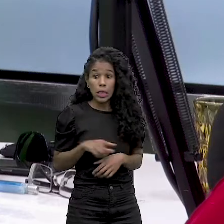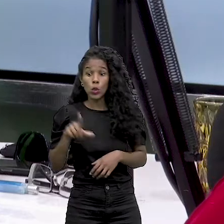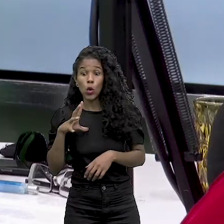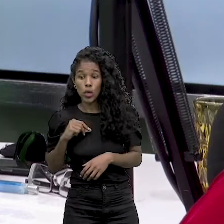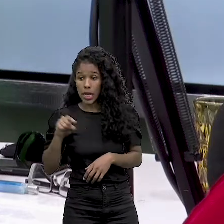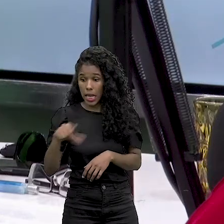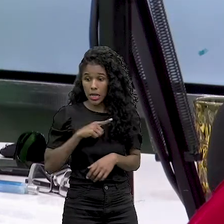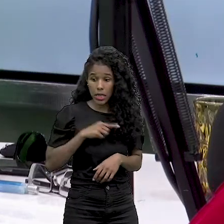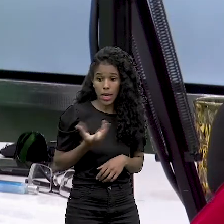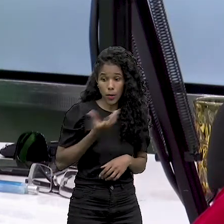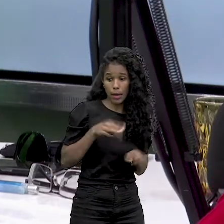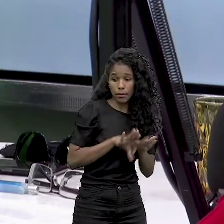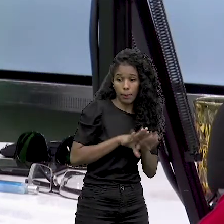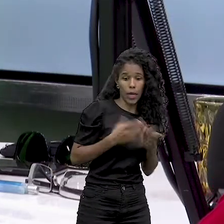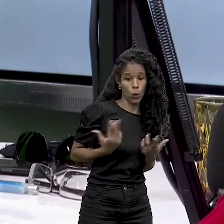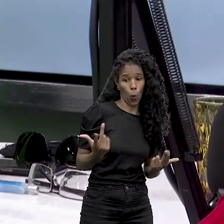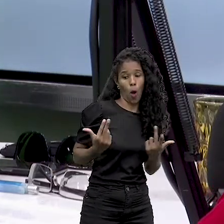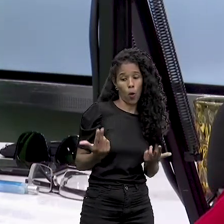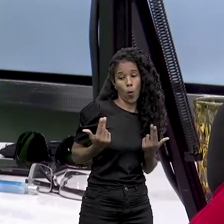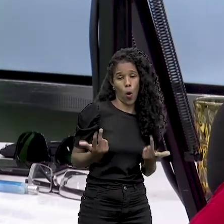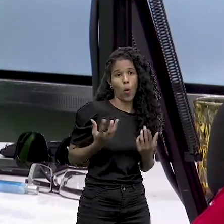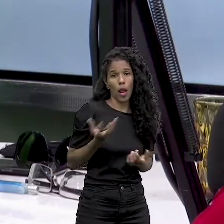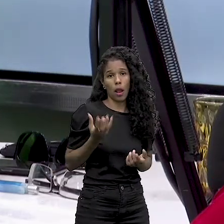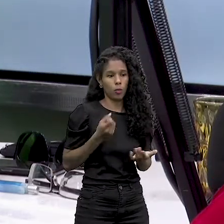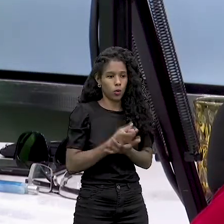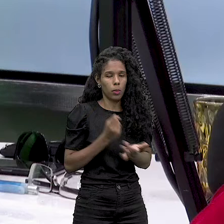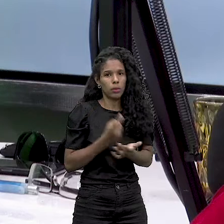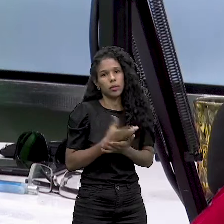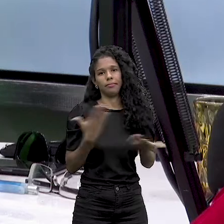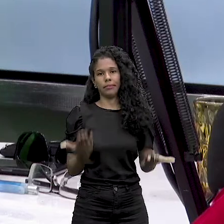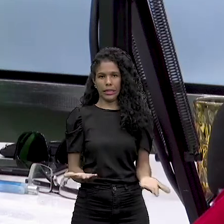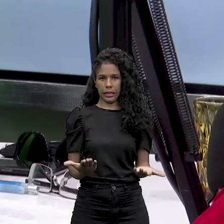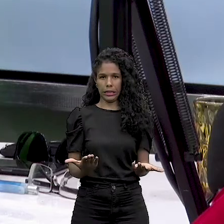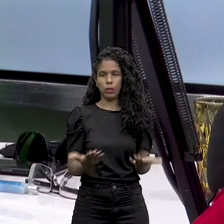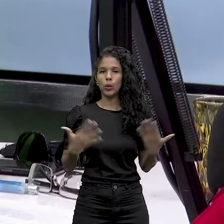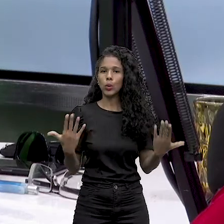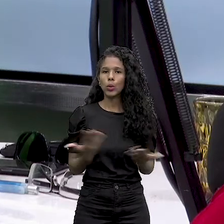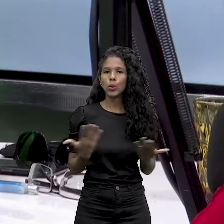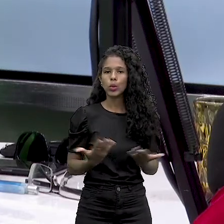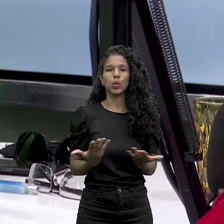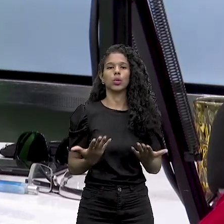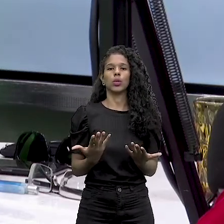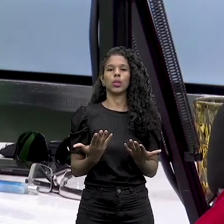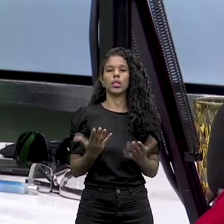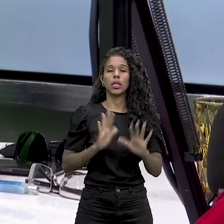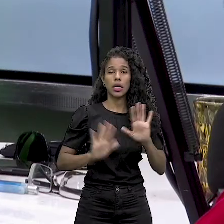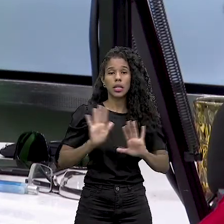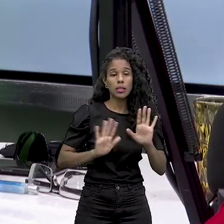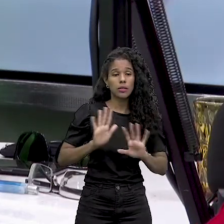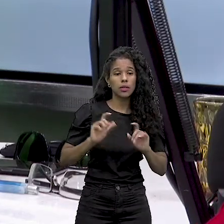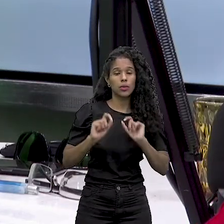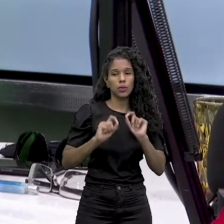a internet, né, que começa a vender não só produtos, mas produtos físicos, mas produtos